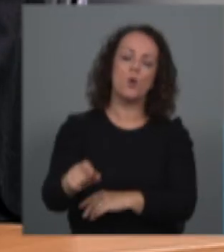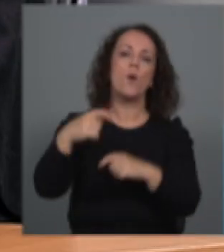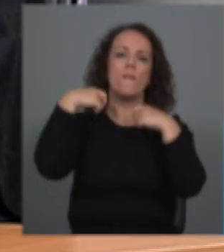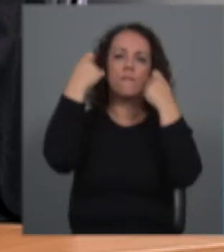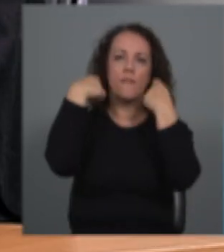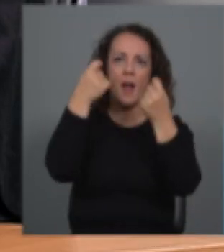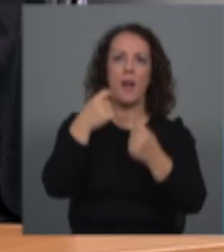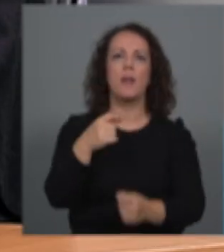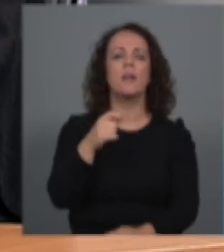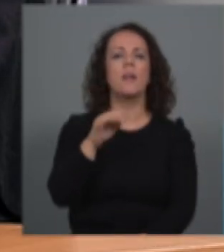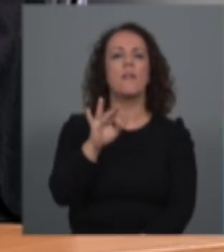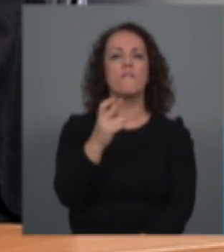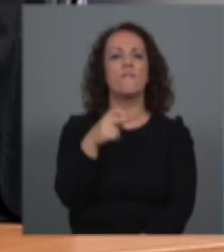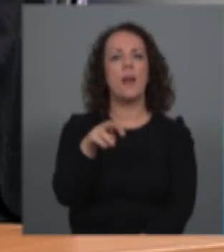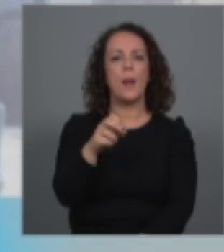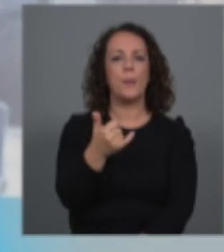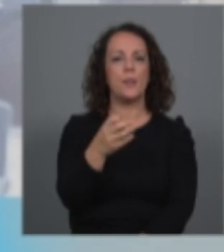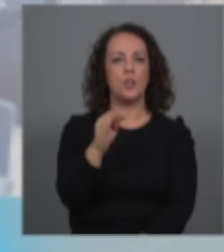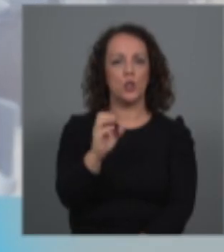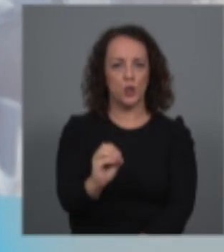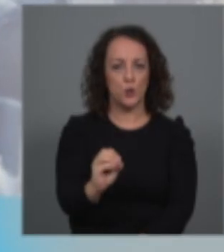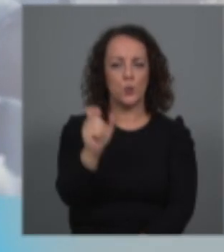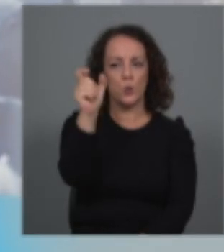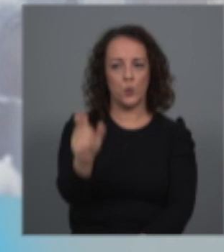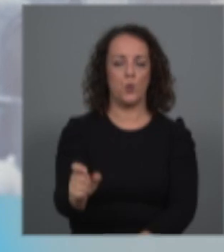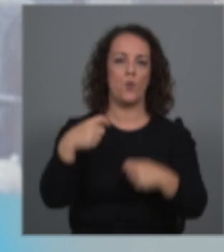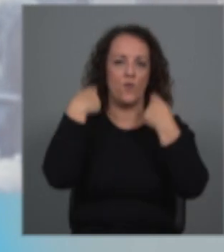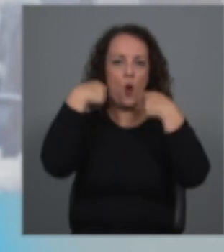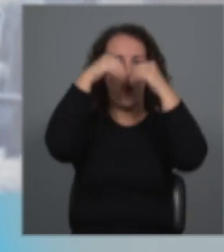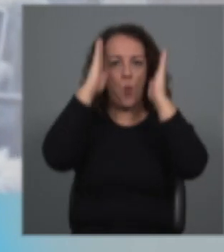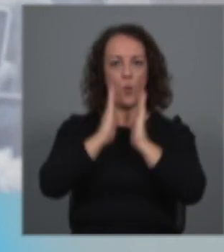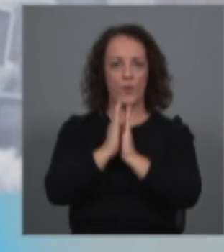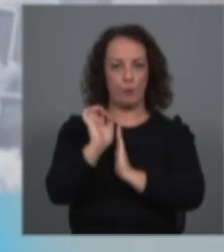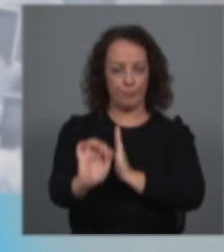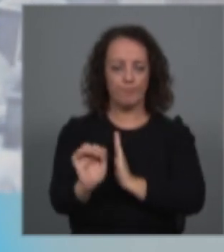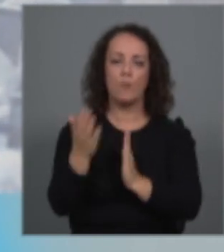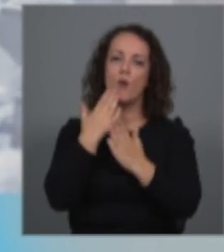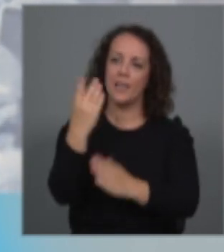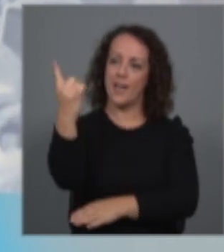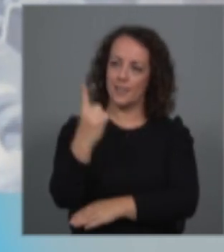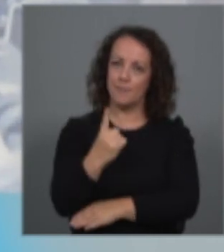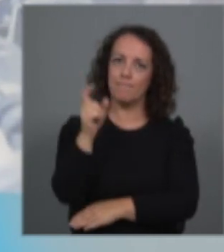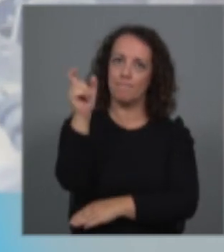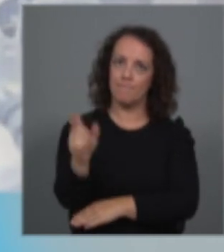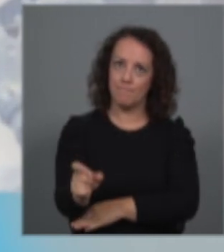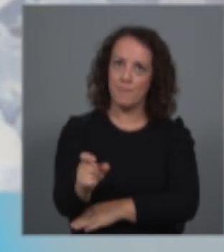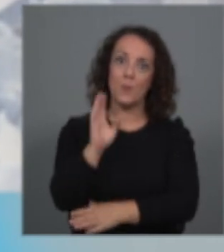Bourdin, franciscano conventual. Boa tarde, Frei Fabrício, muito obrigado por estar connosco. Frei Fabrício